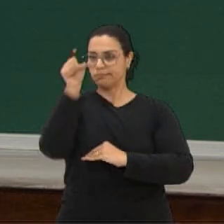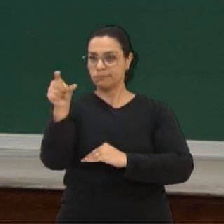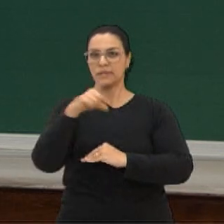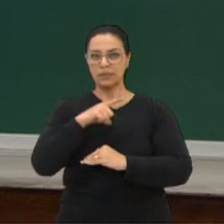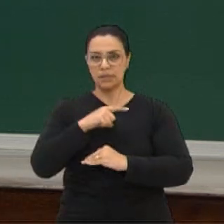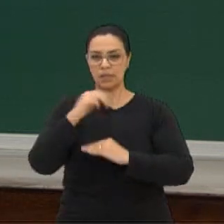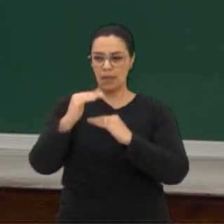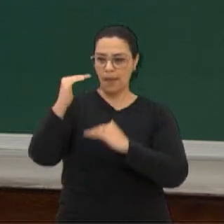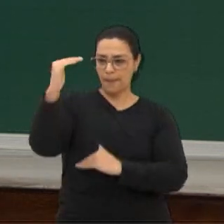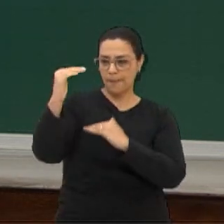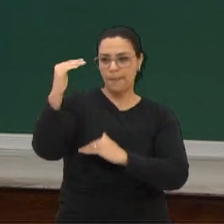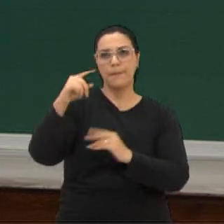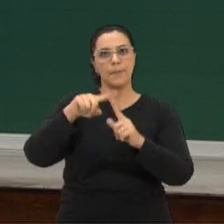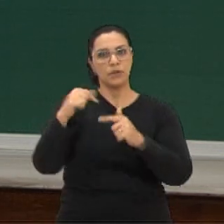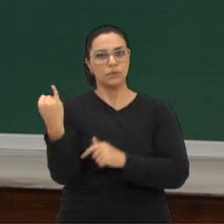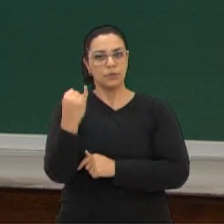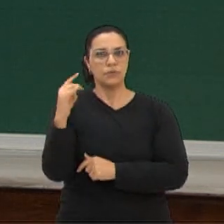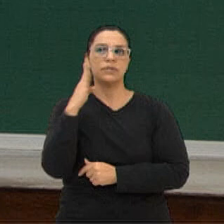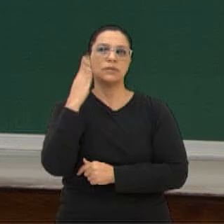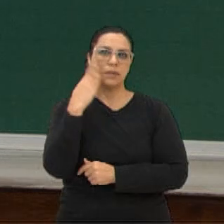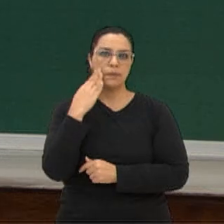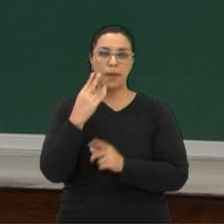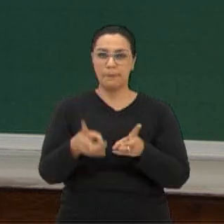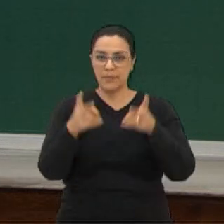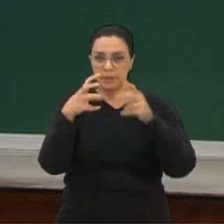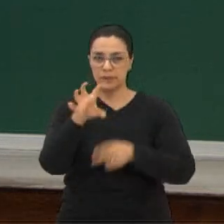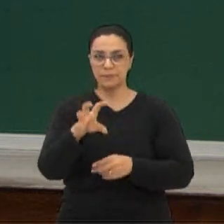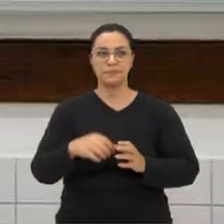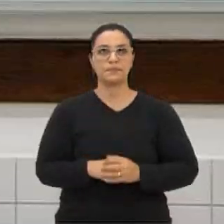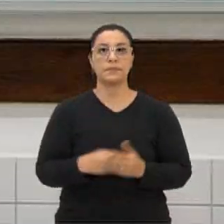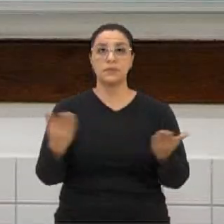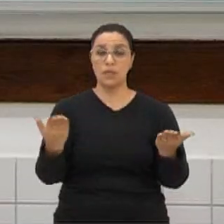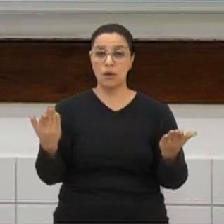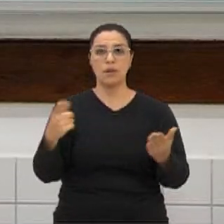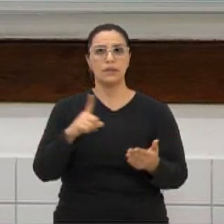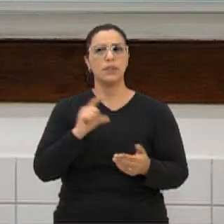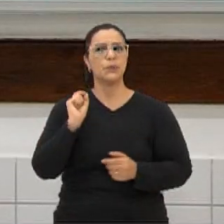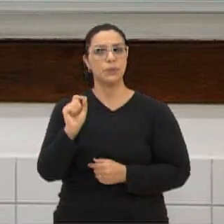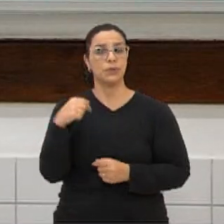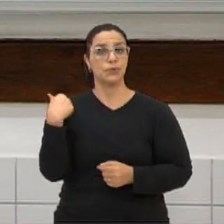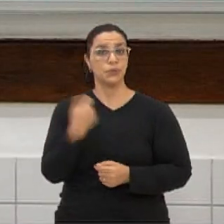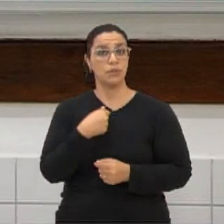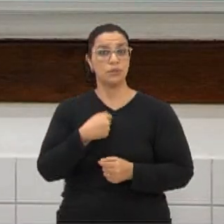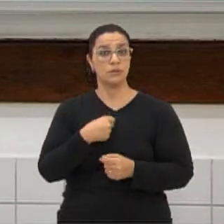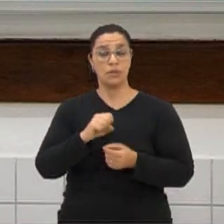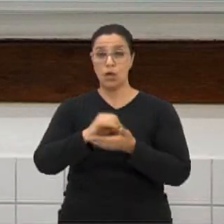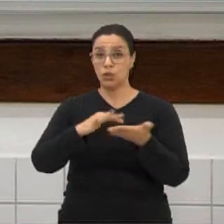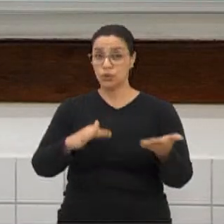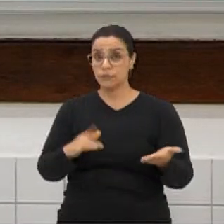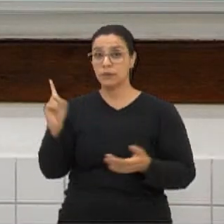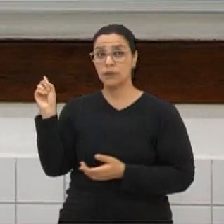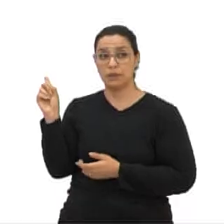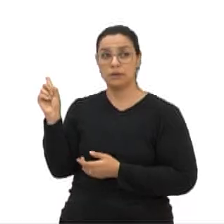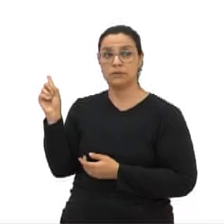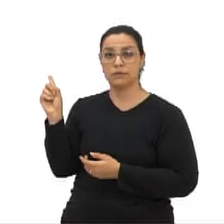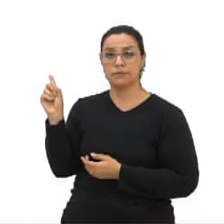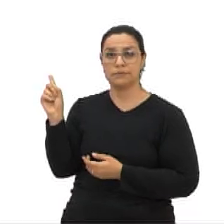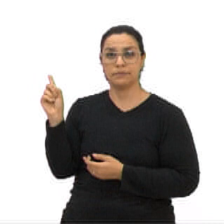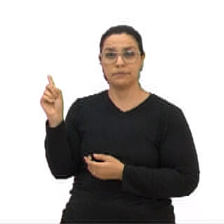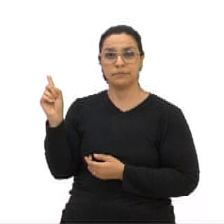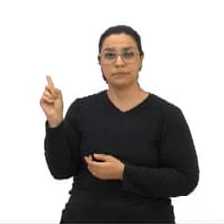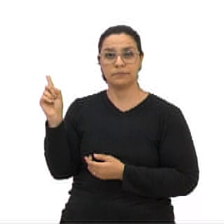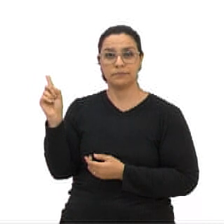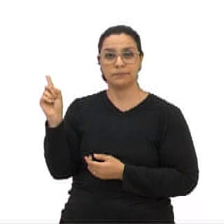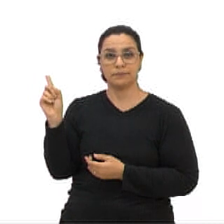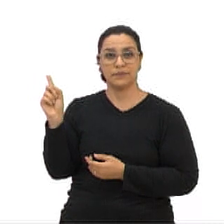tropical. Então é importante você ter essa percepção. E agora, nós vamos para a nossa próxima questão que vai aparecer na tela para